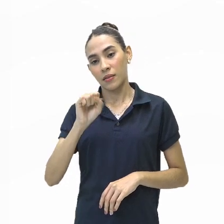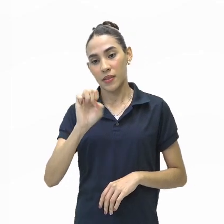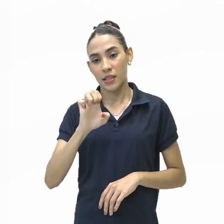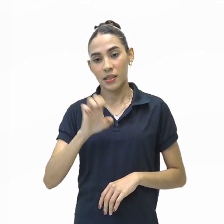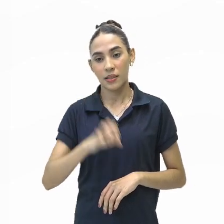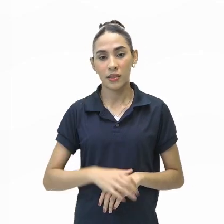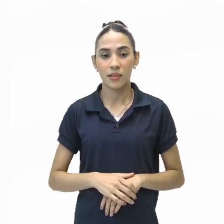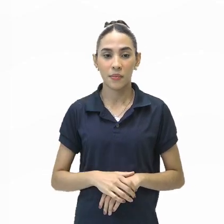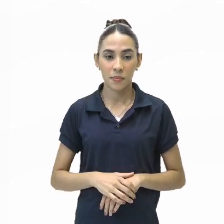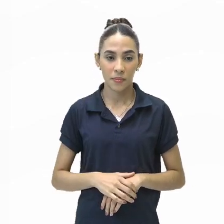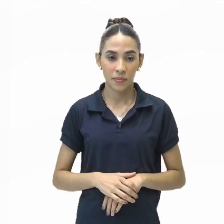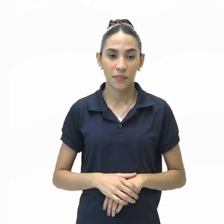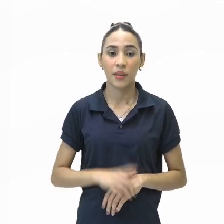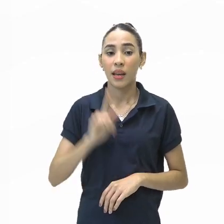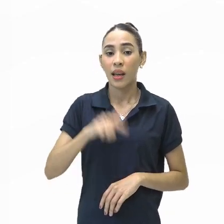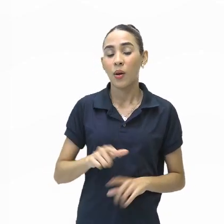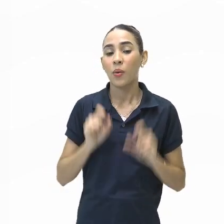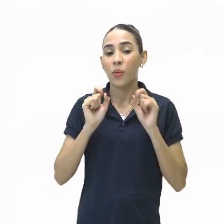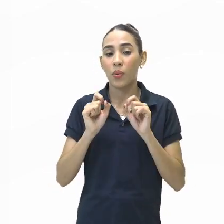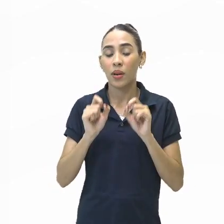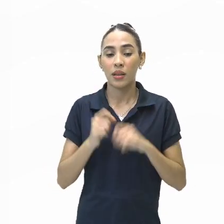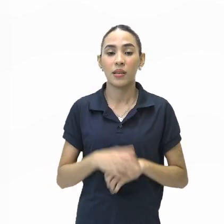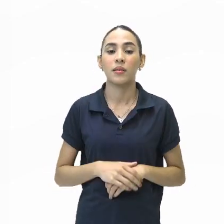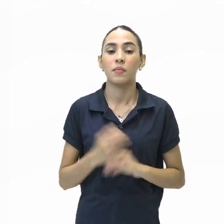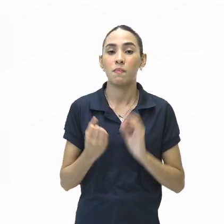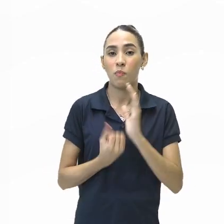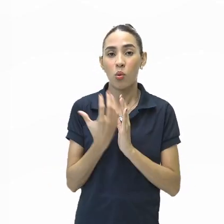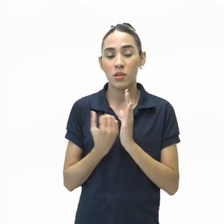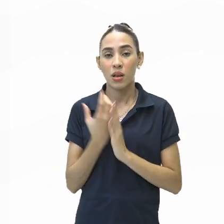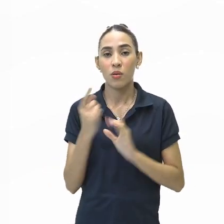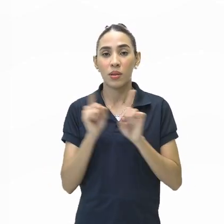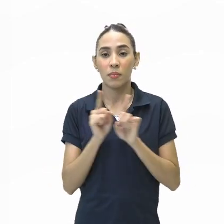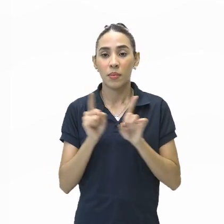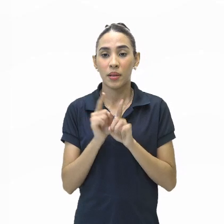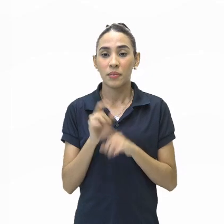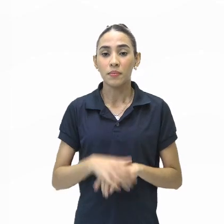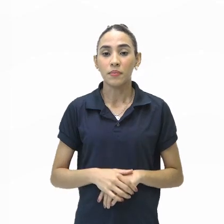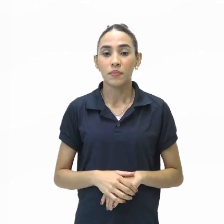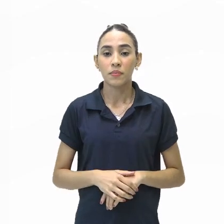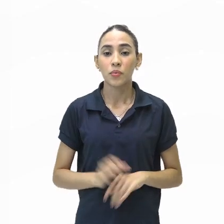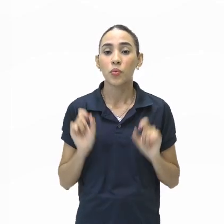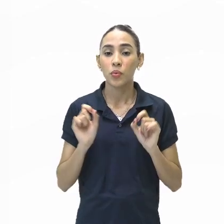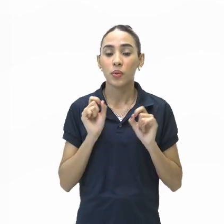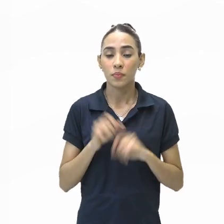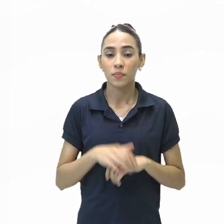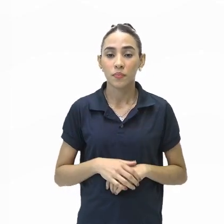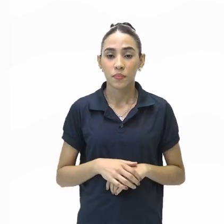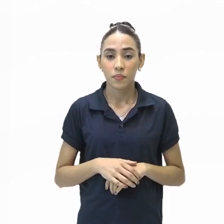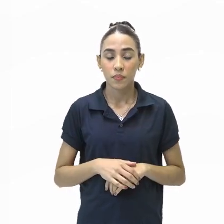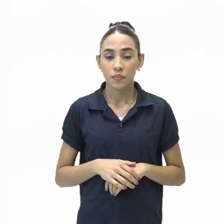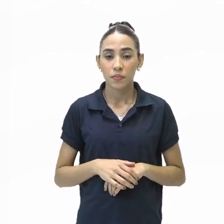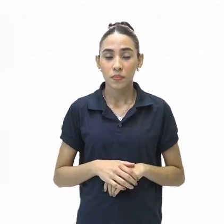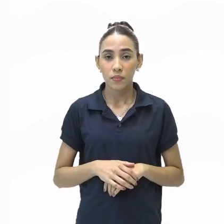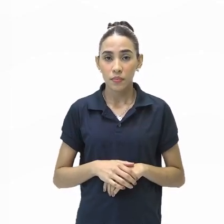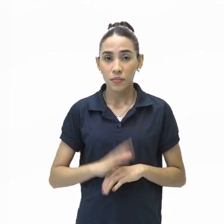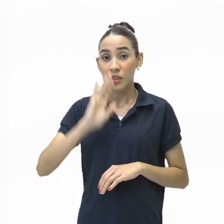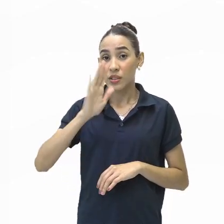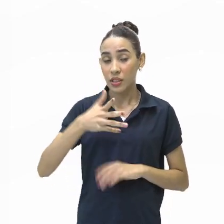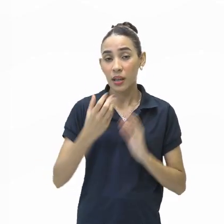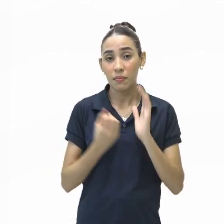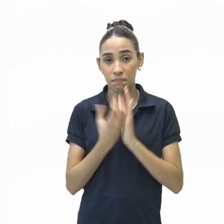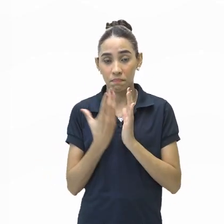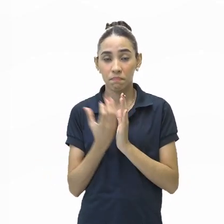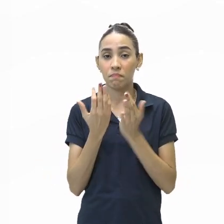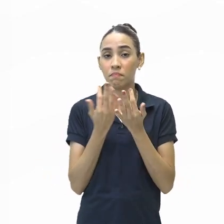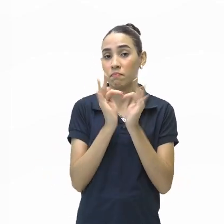a paráfrase, ela vai ser uma reprodução, tá? Do que já foi produzido, de